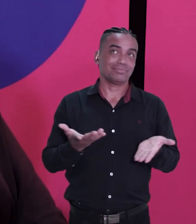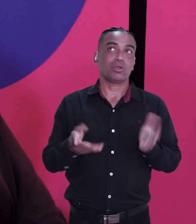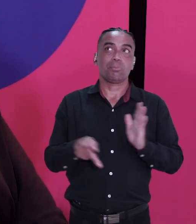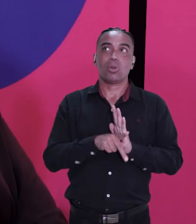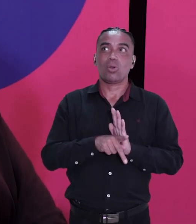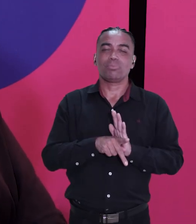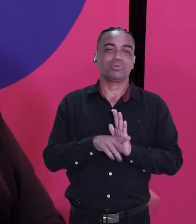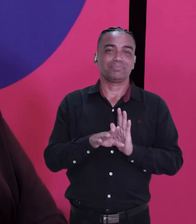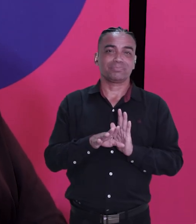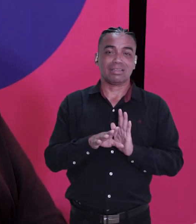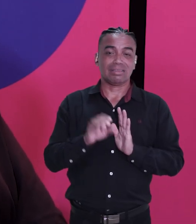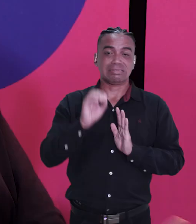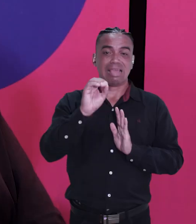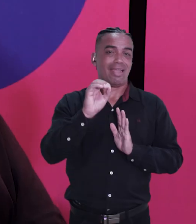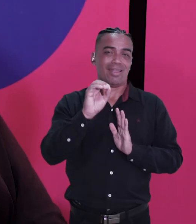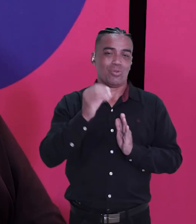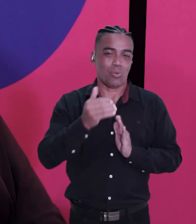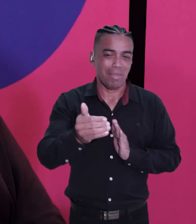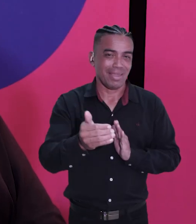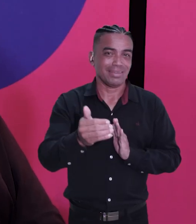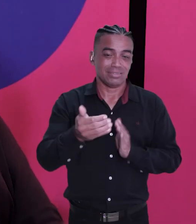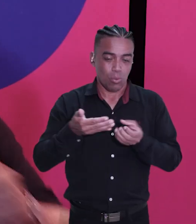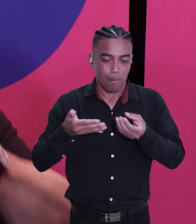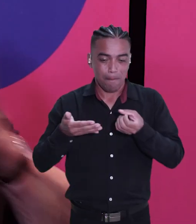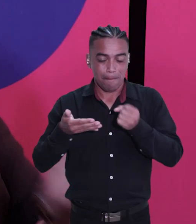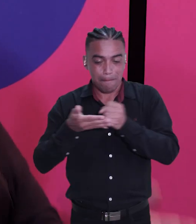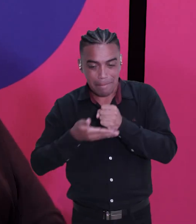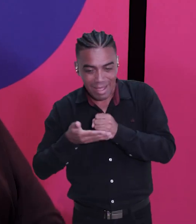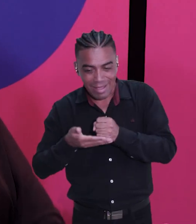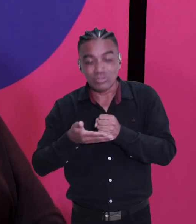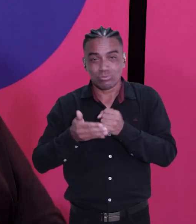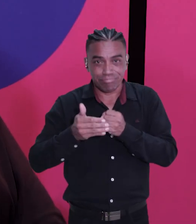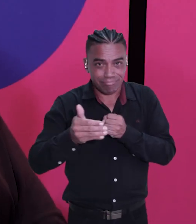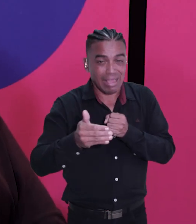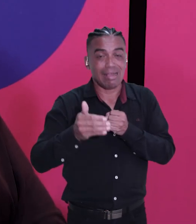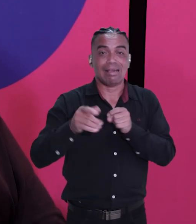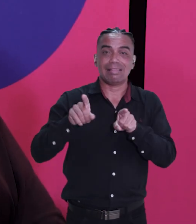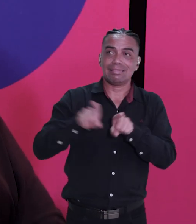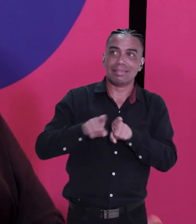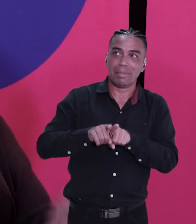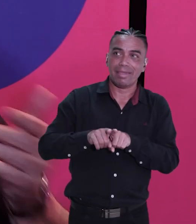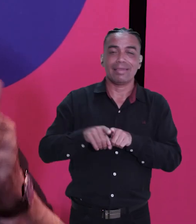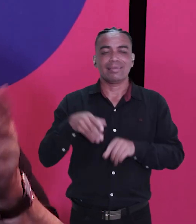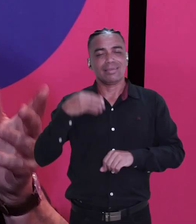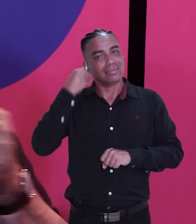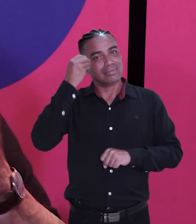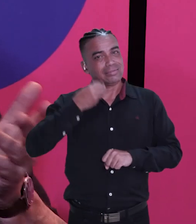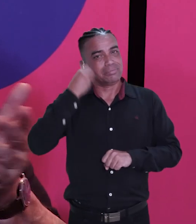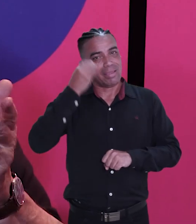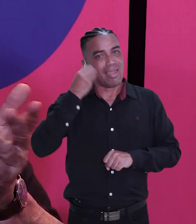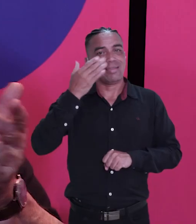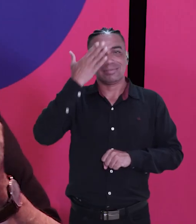evidentemente. Então, eu parto não vou dizer que parto do zero, eu parto de uma coisa básica e parto também de uma